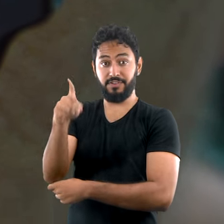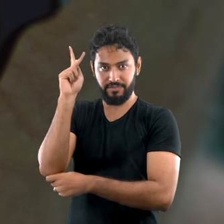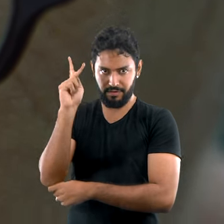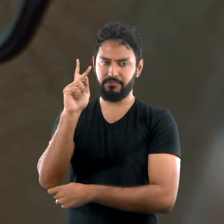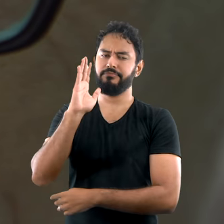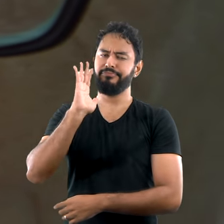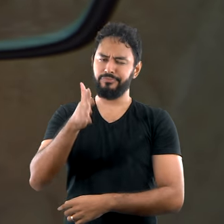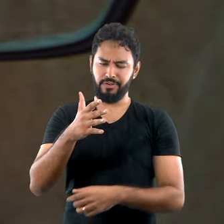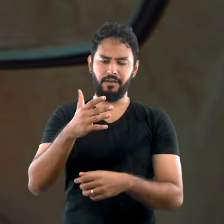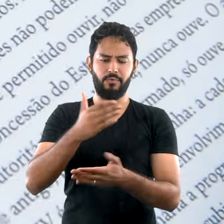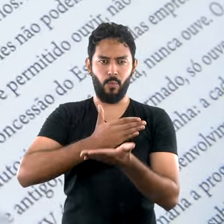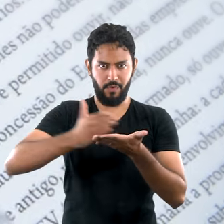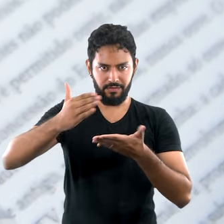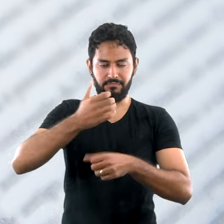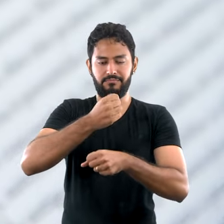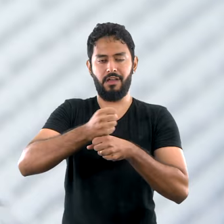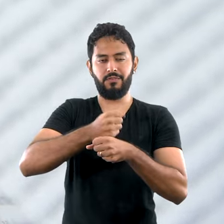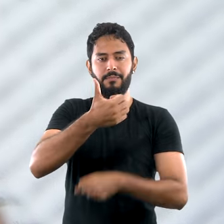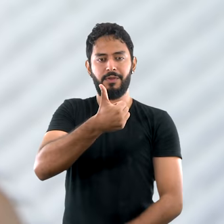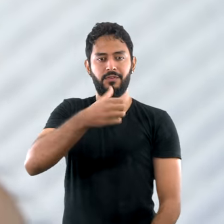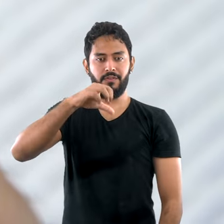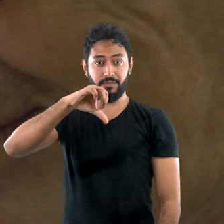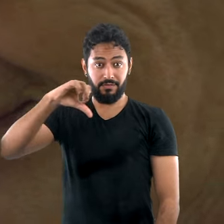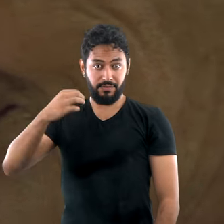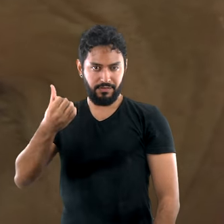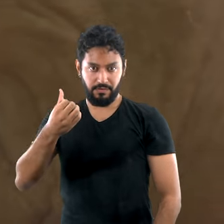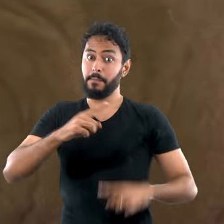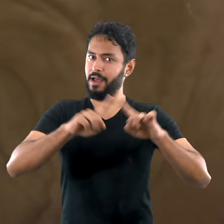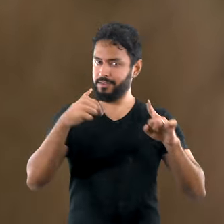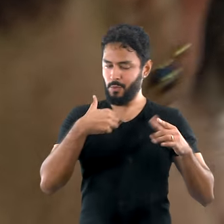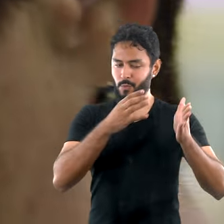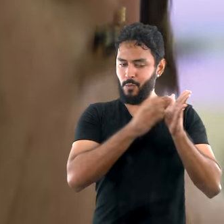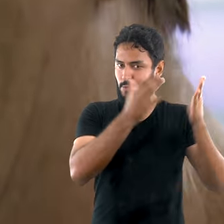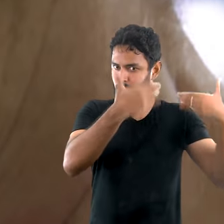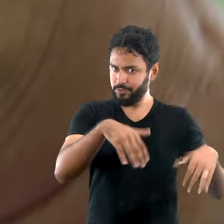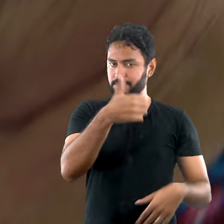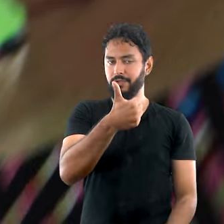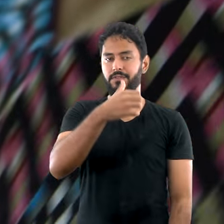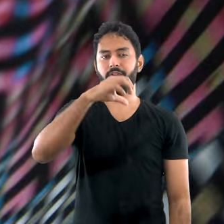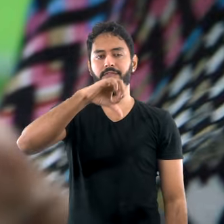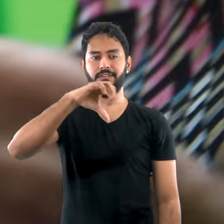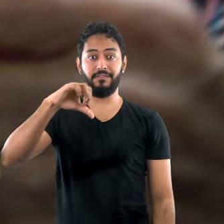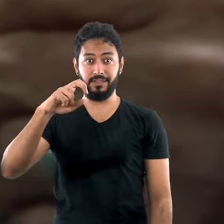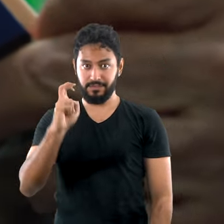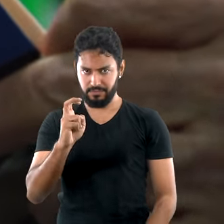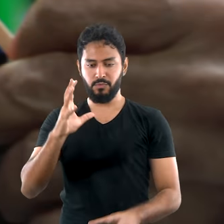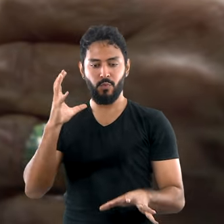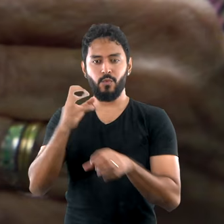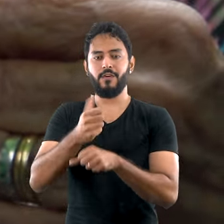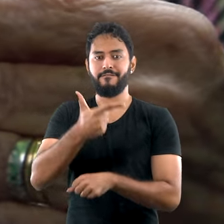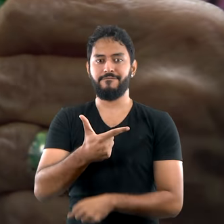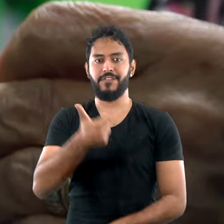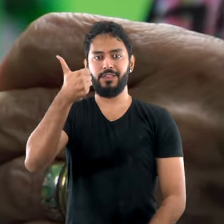desde 1996, eu sou do concurso de 95, então vai fazer agora 21